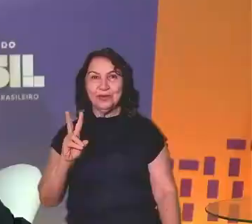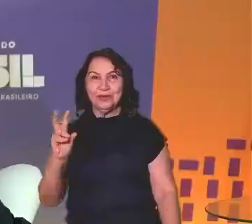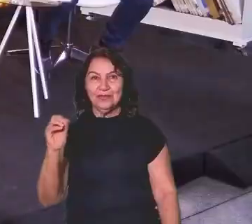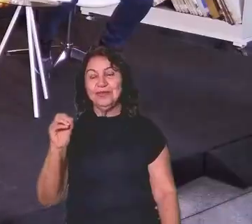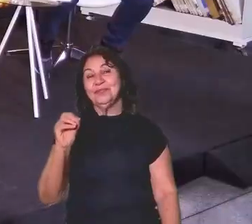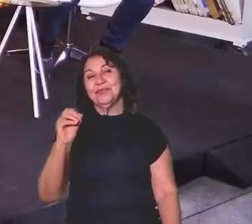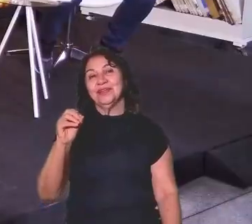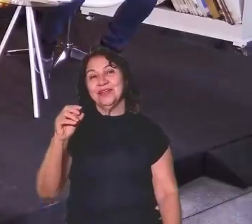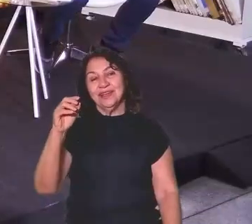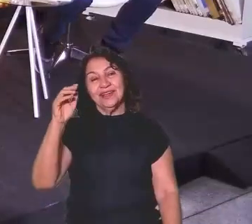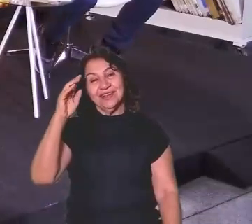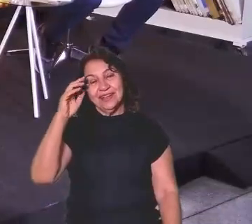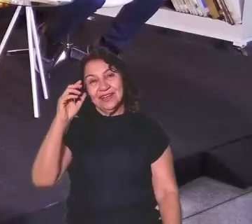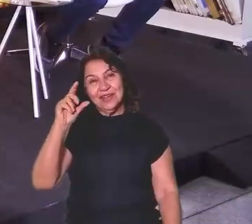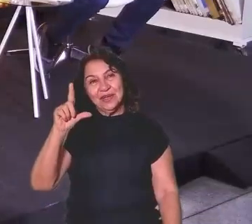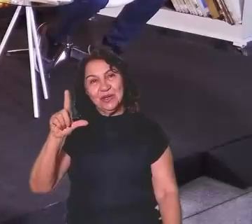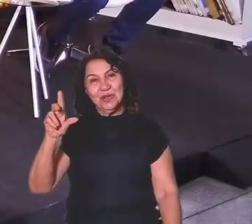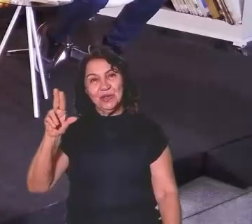lucidez.